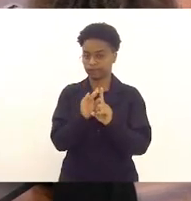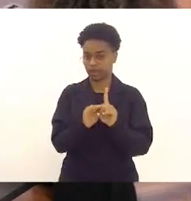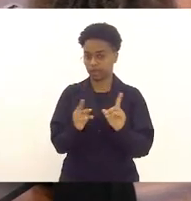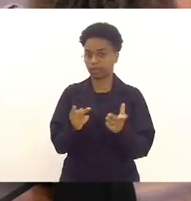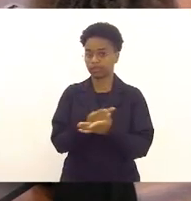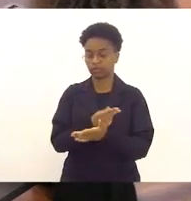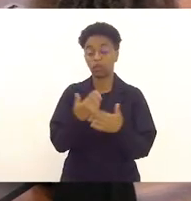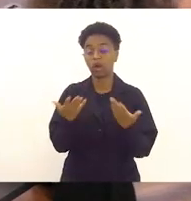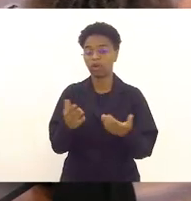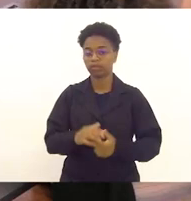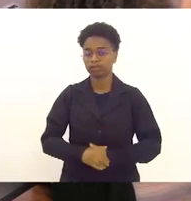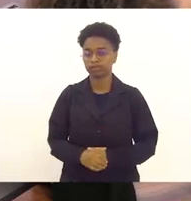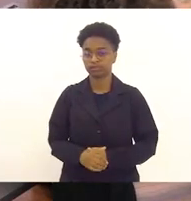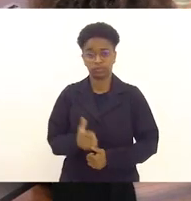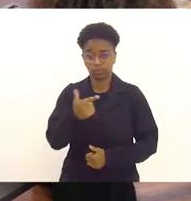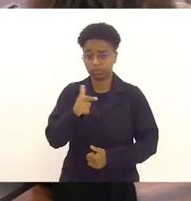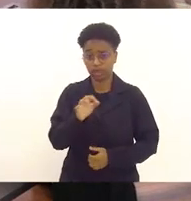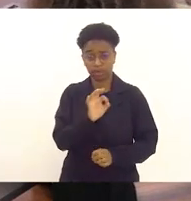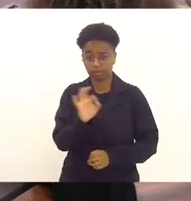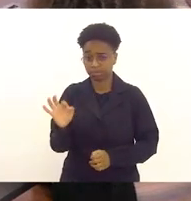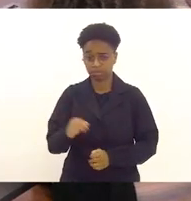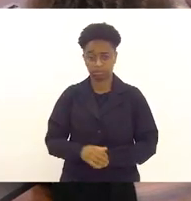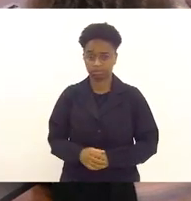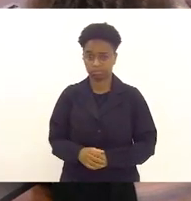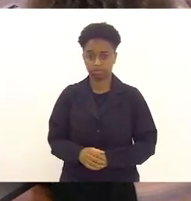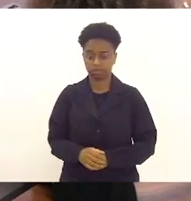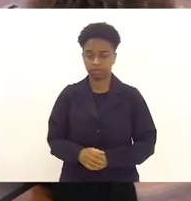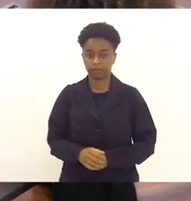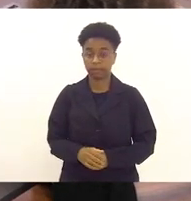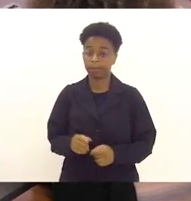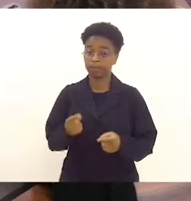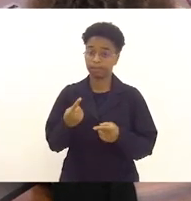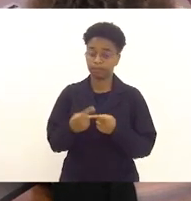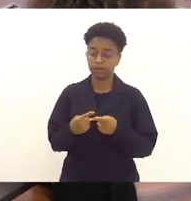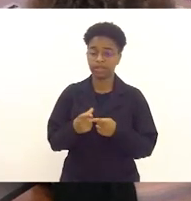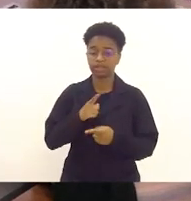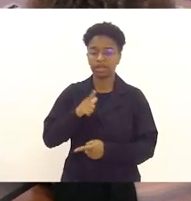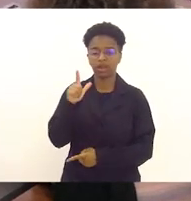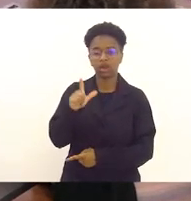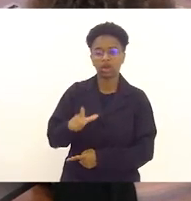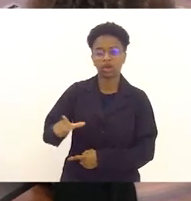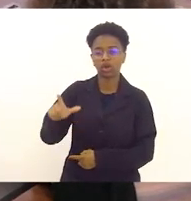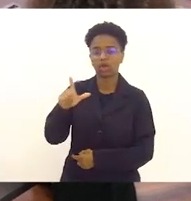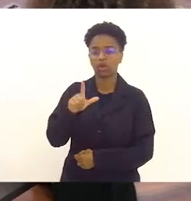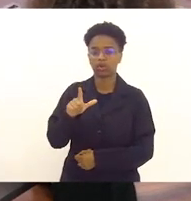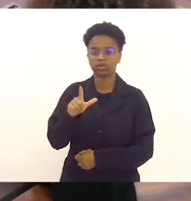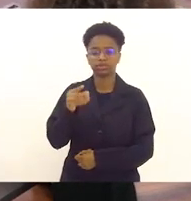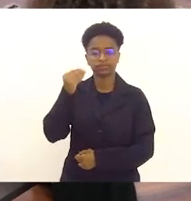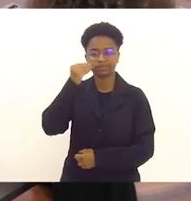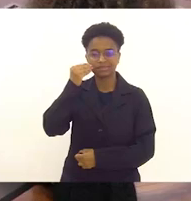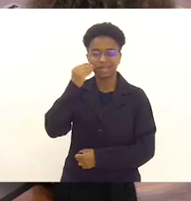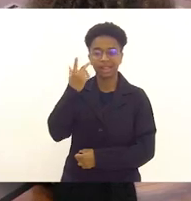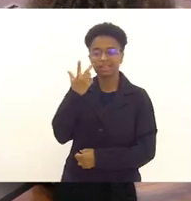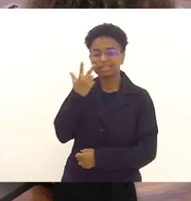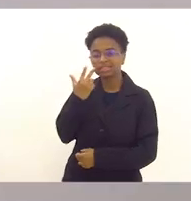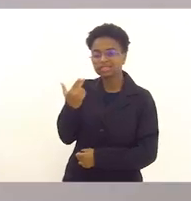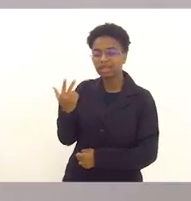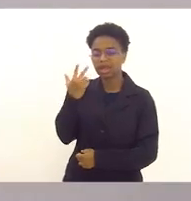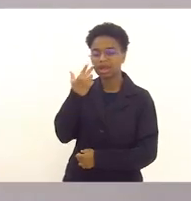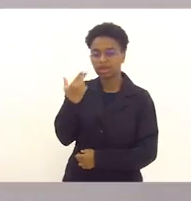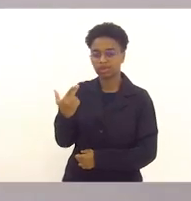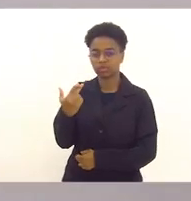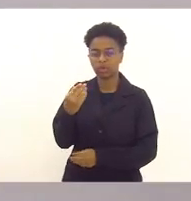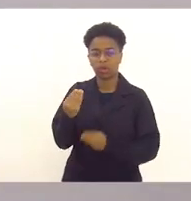Qual foi a mulher isso não existe porque existe todo uma lógica de naturalização né